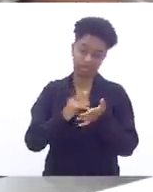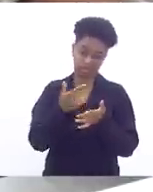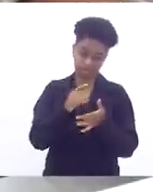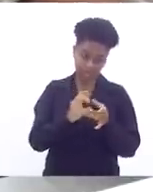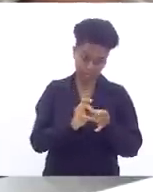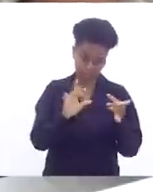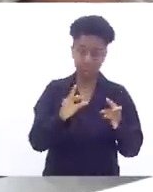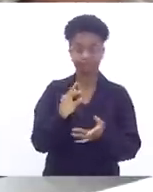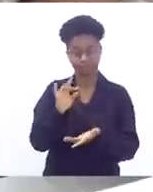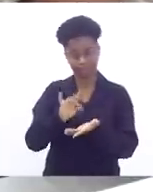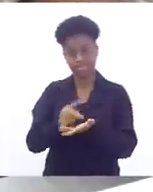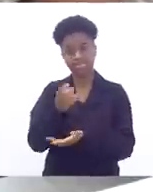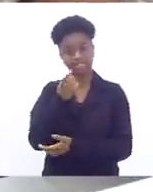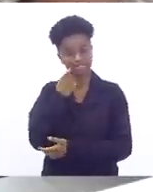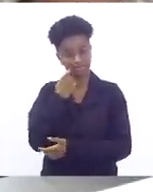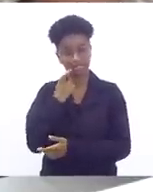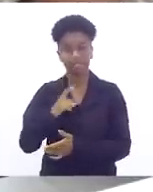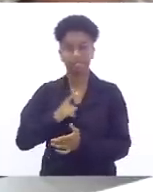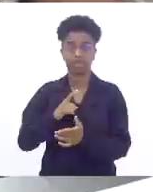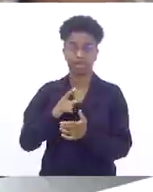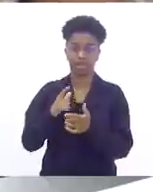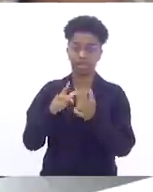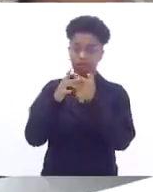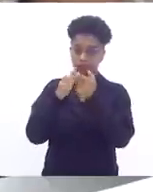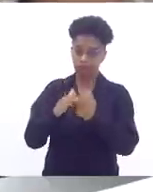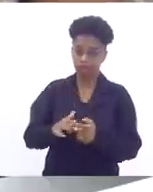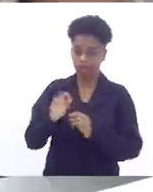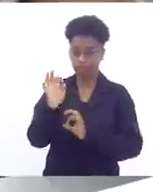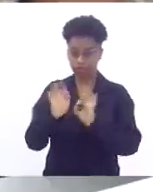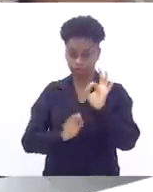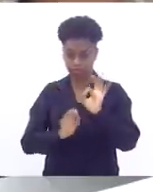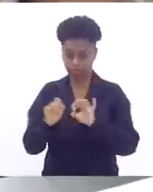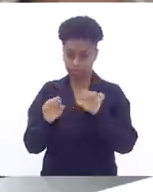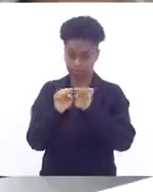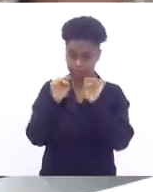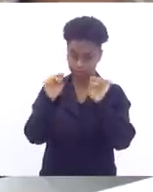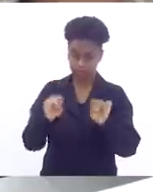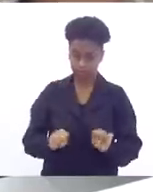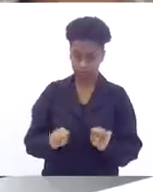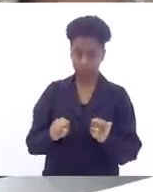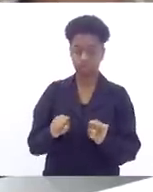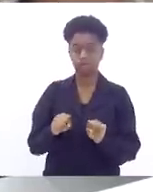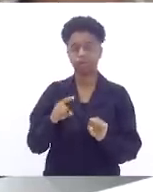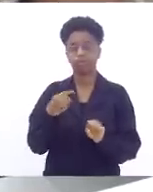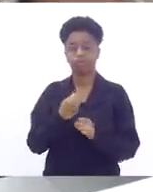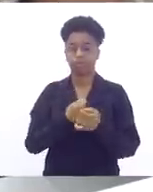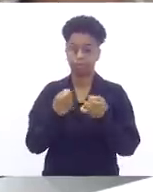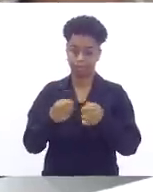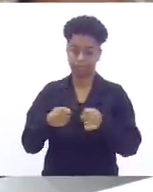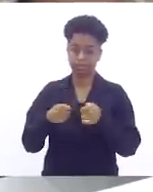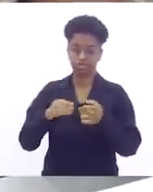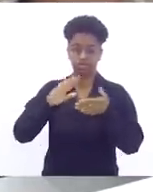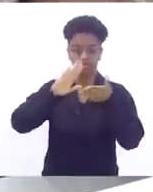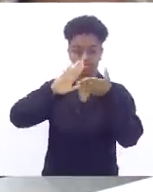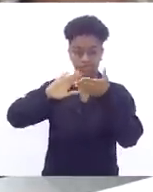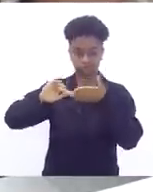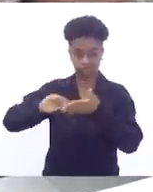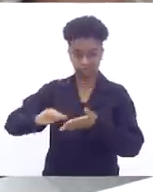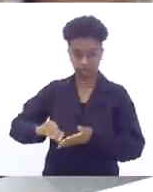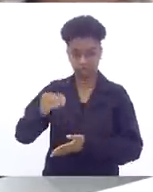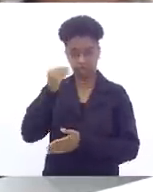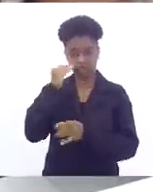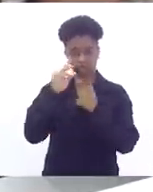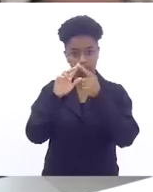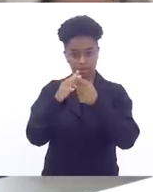na sexta-feira a gente teve uma manutenção no sistemas que a gente teve que derrubá-los para fazer os